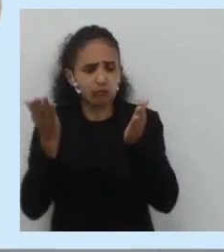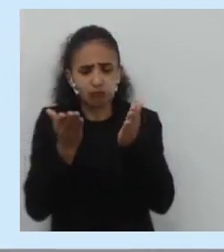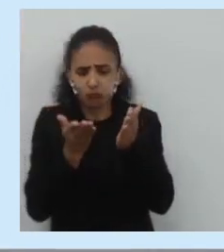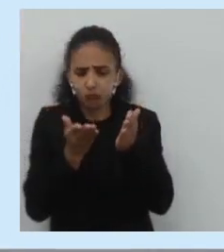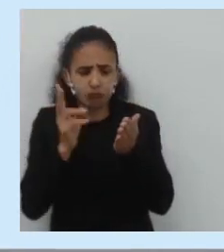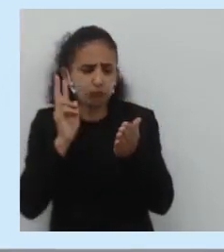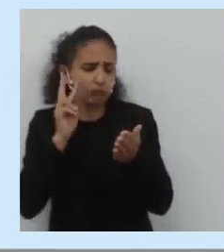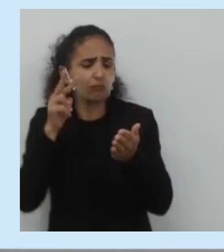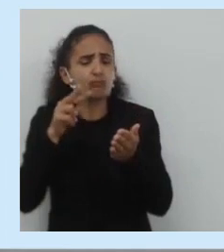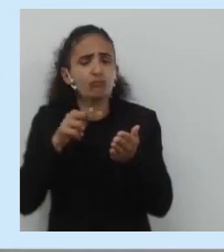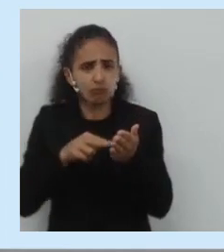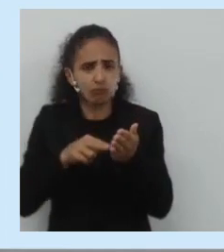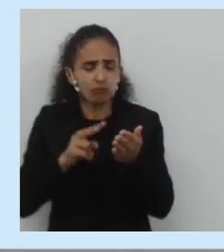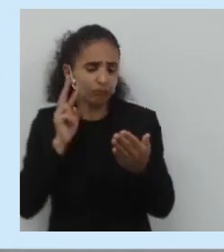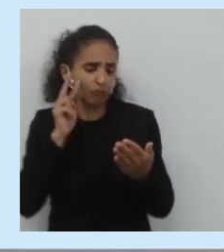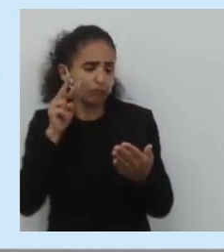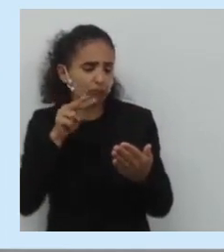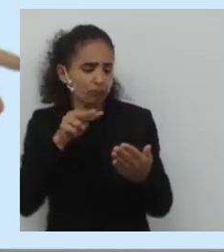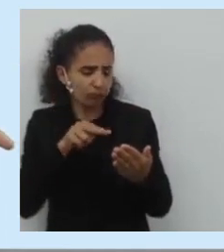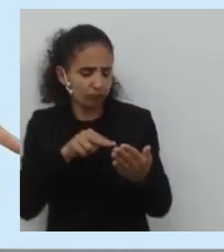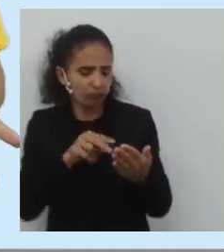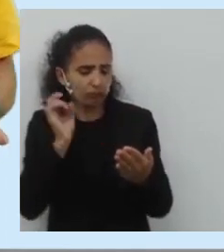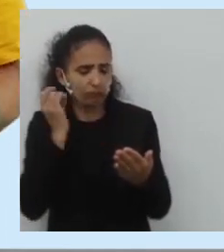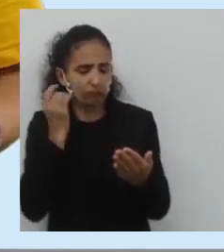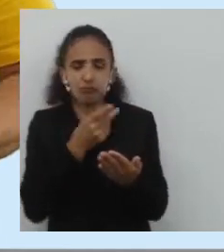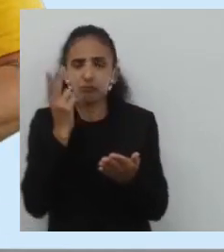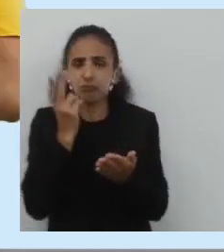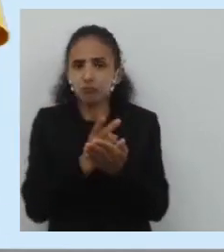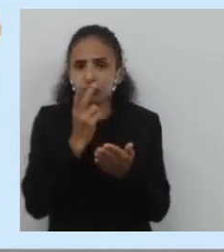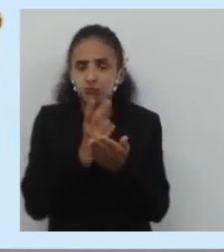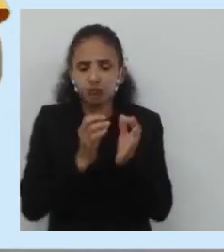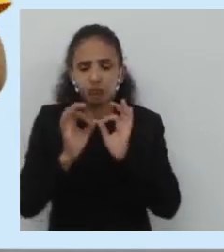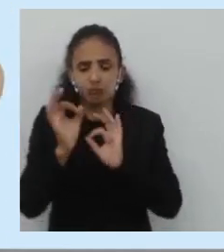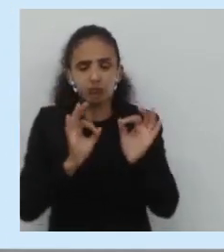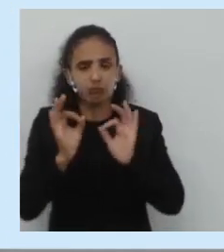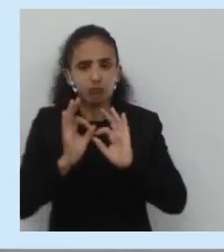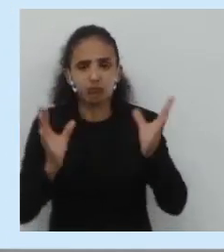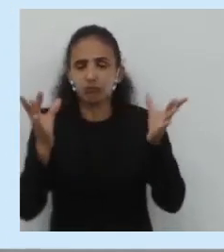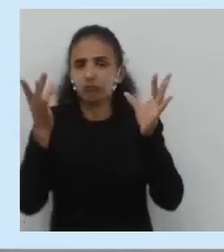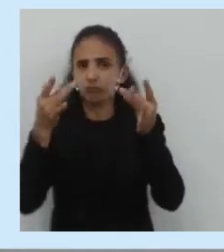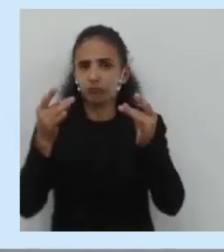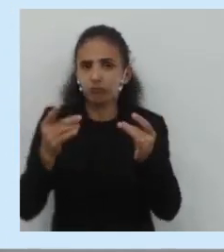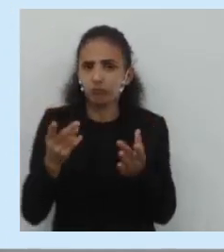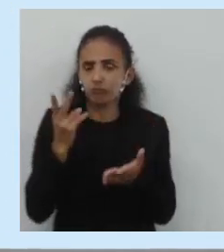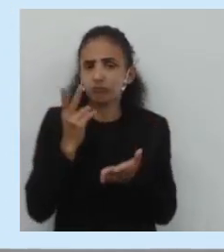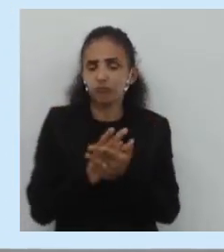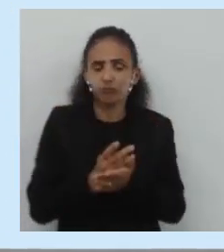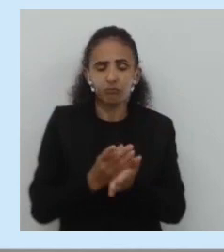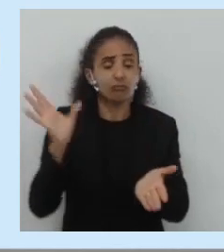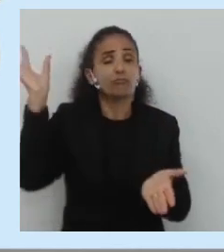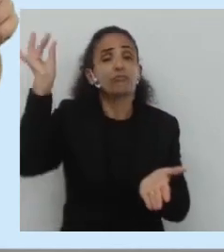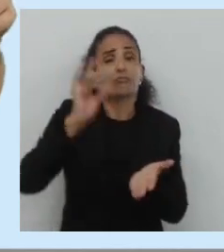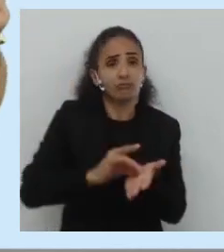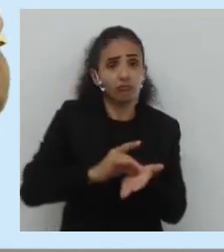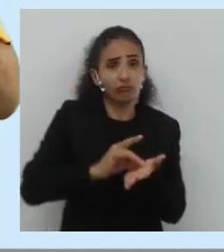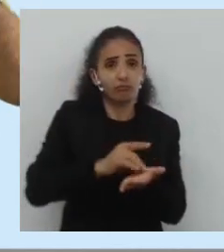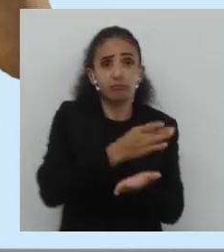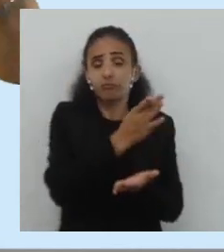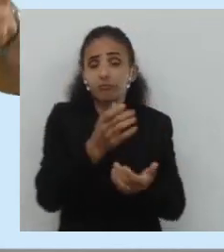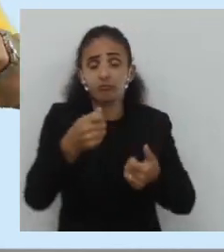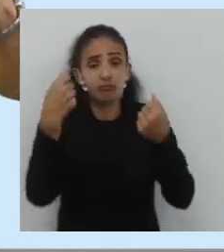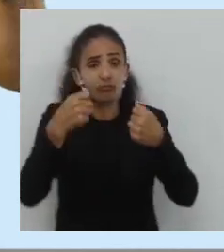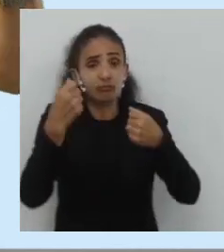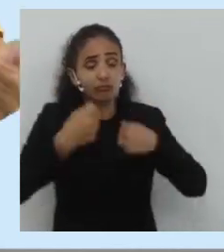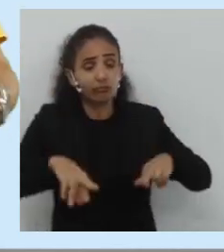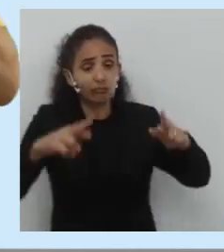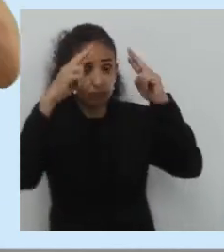escuta atenta, manter a ideia do texto e não deturpá-lo, certo? Ser fiel às